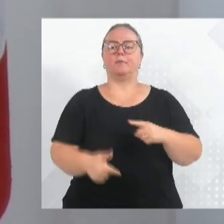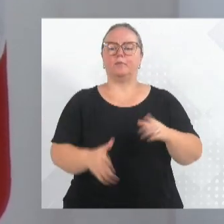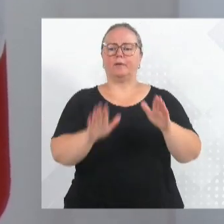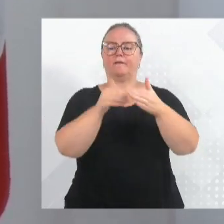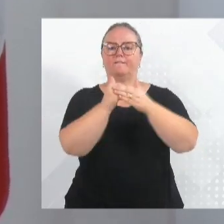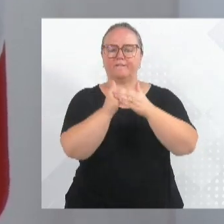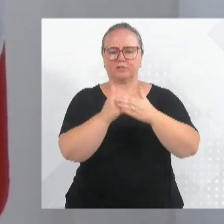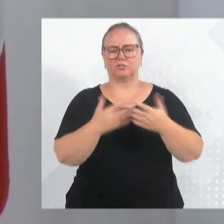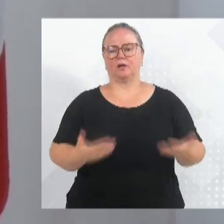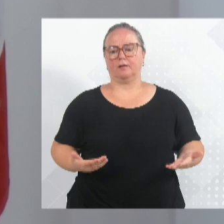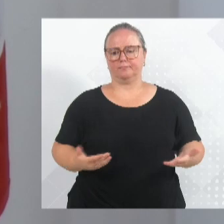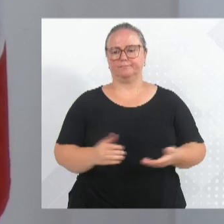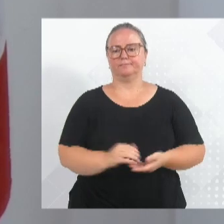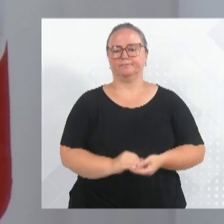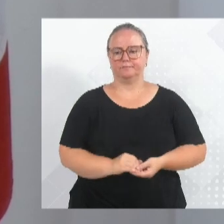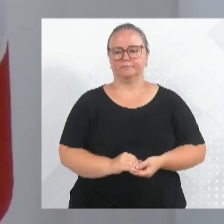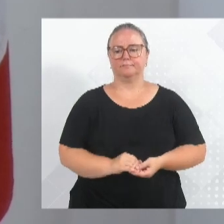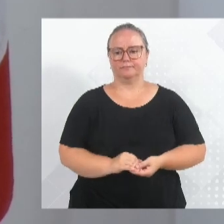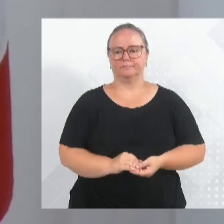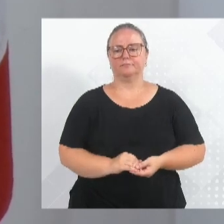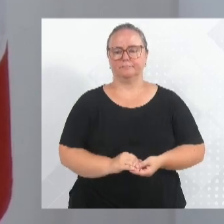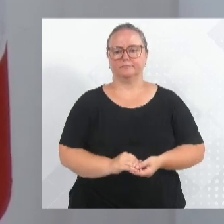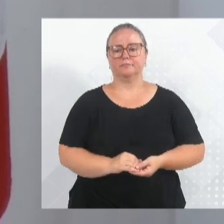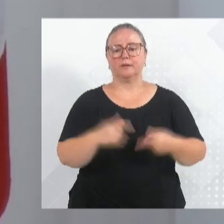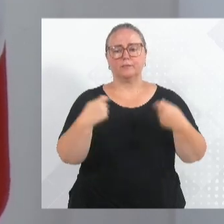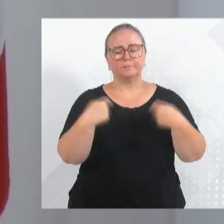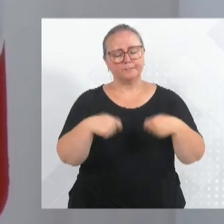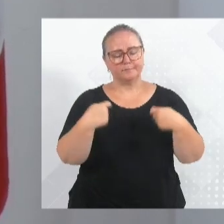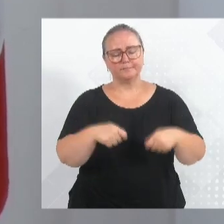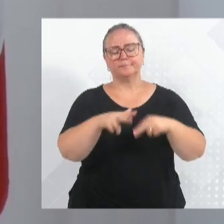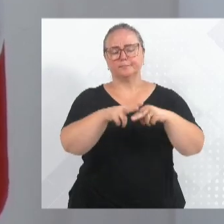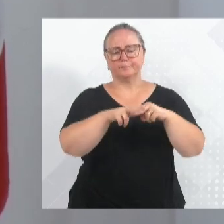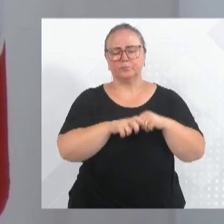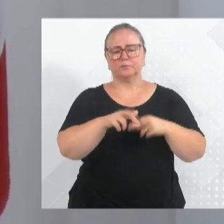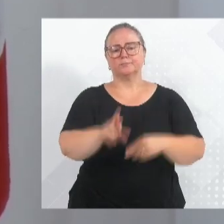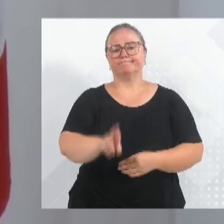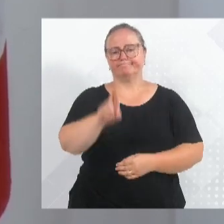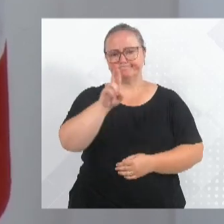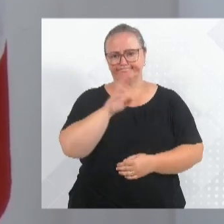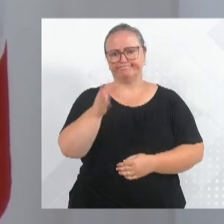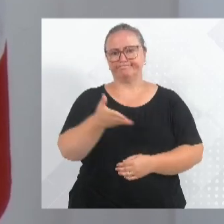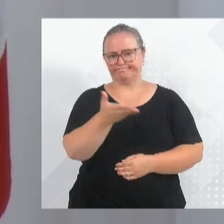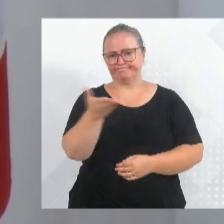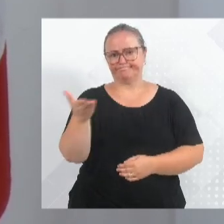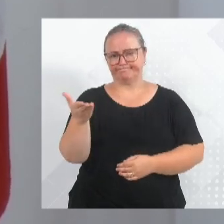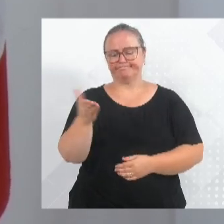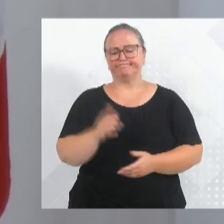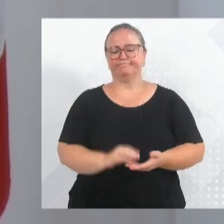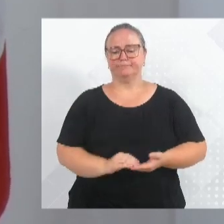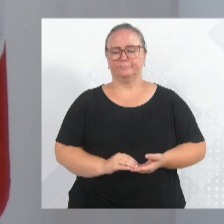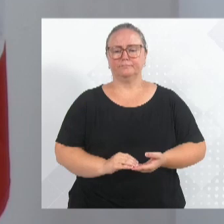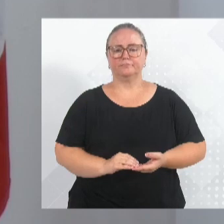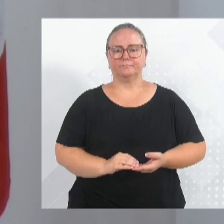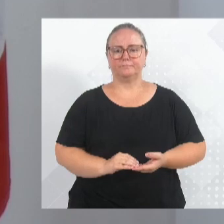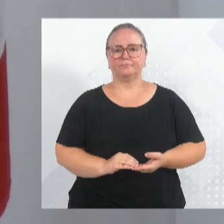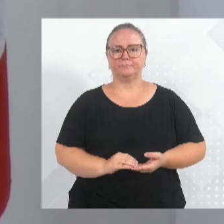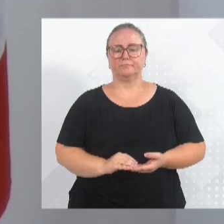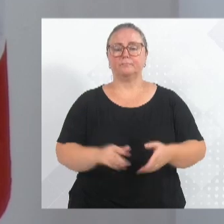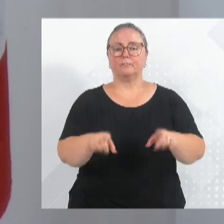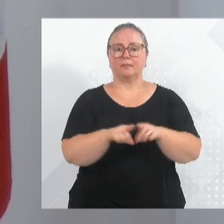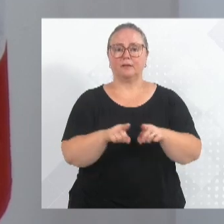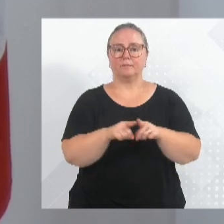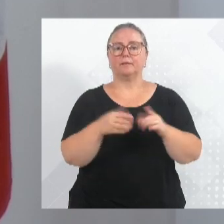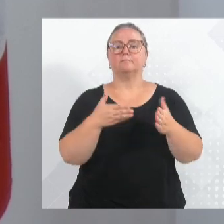esse contrato? Então eu gostaria que o senhor pudesse responder essas perguntas. E o prazo imediato